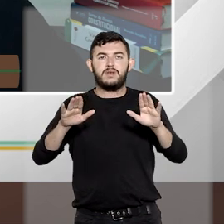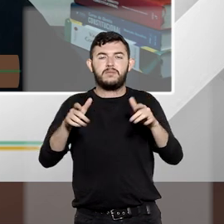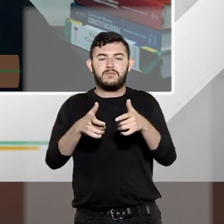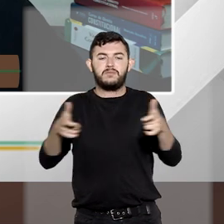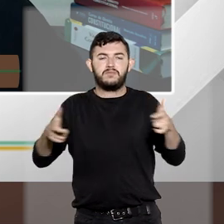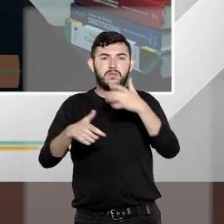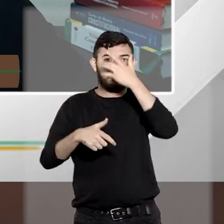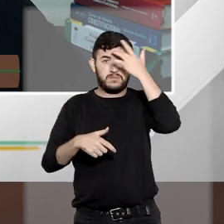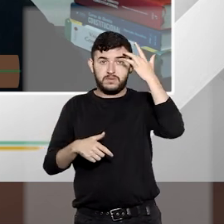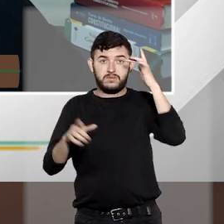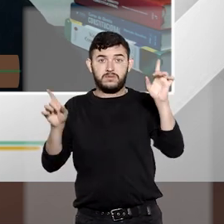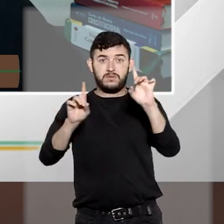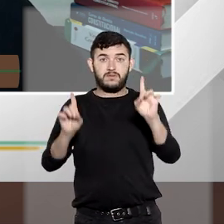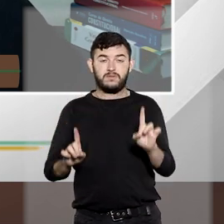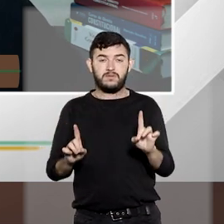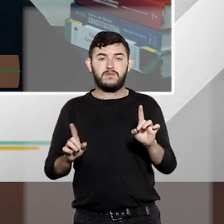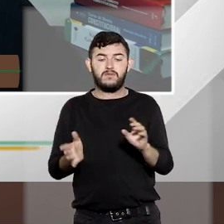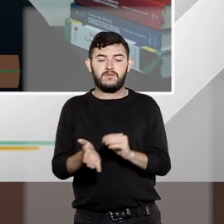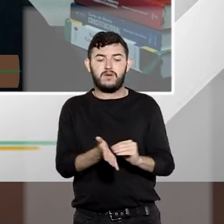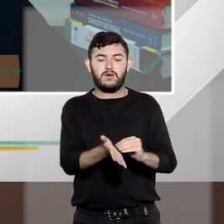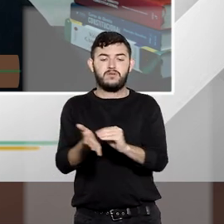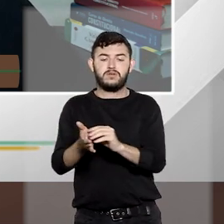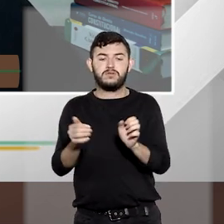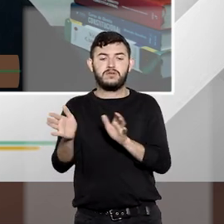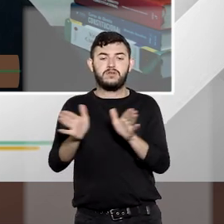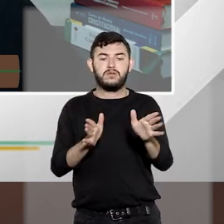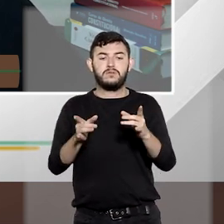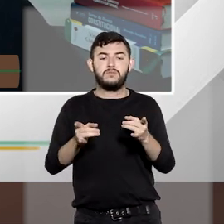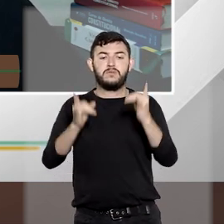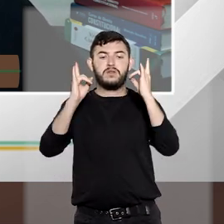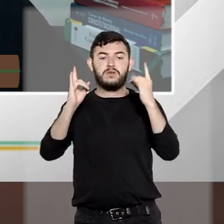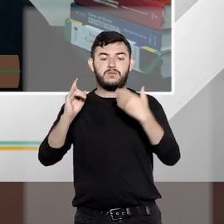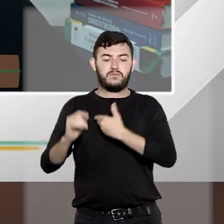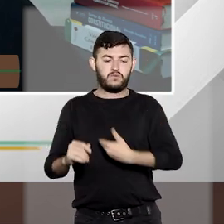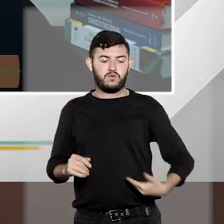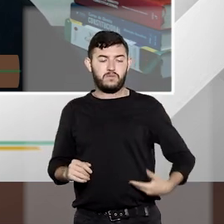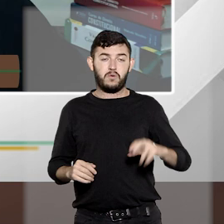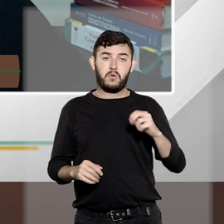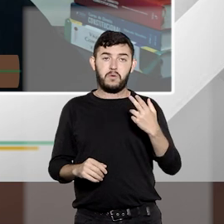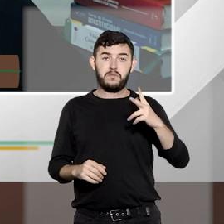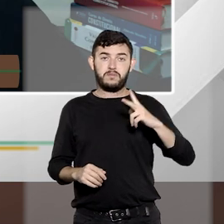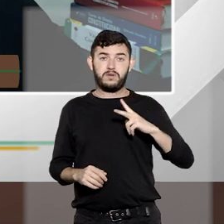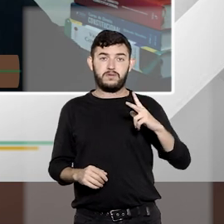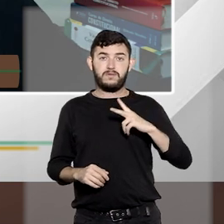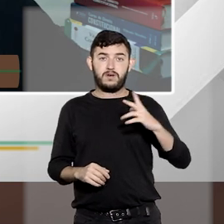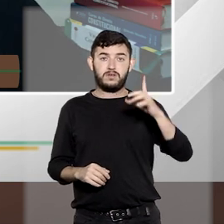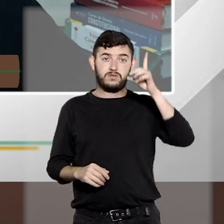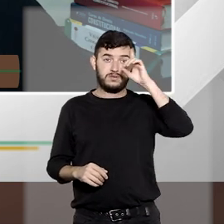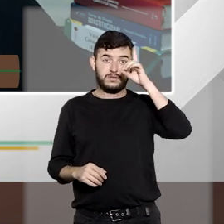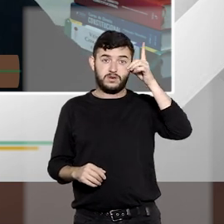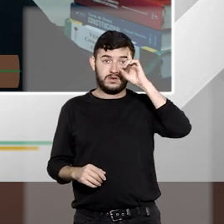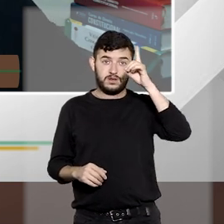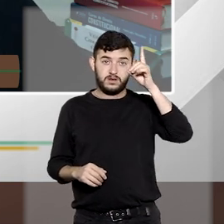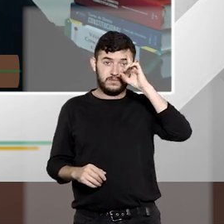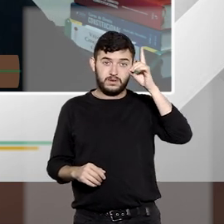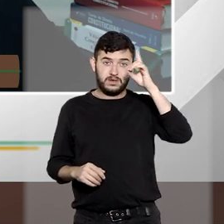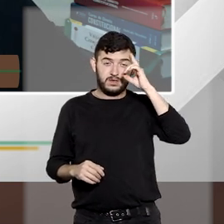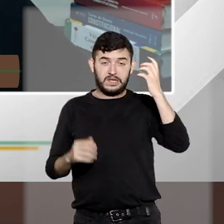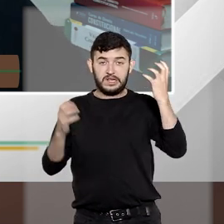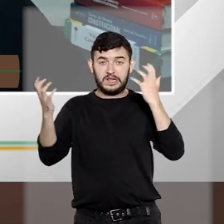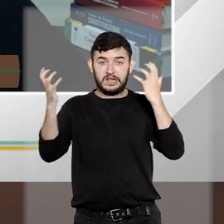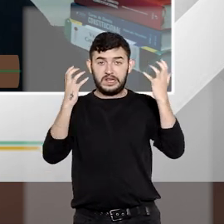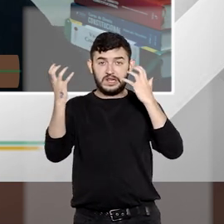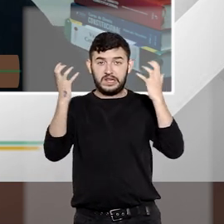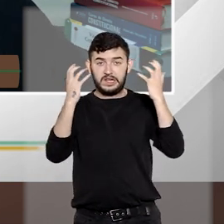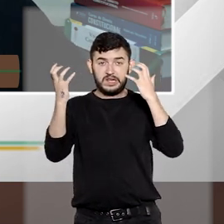falta de acessibilidade ali nos prédios públicos e privados, isso vai minando diariamente o psicológico daquele cidadão.